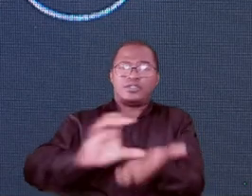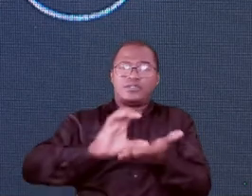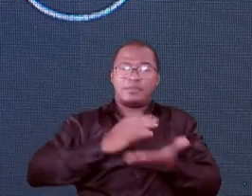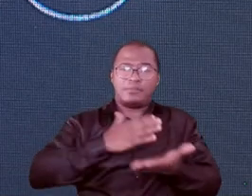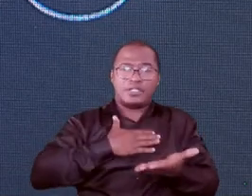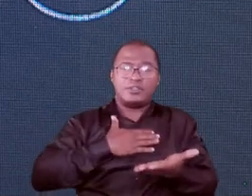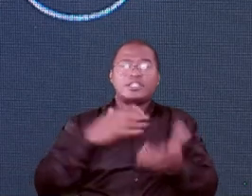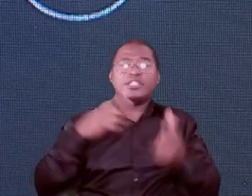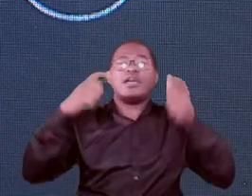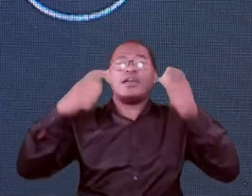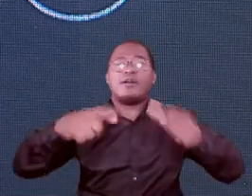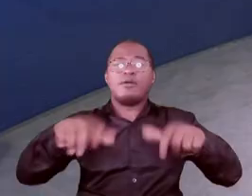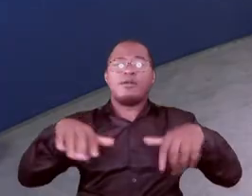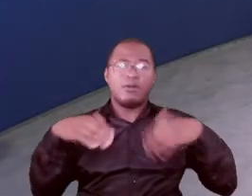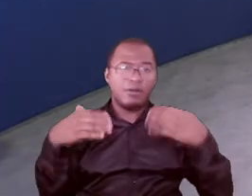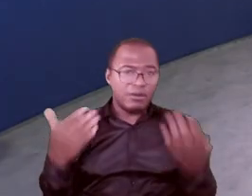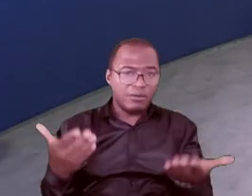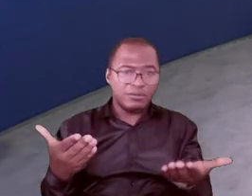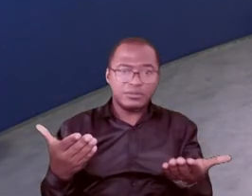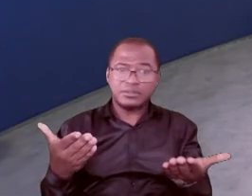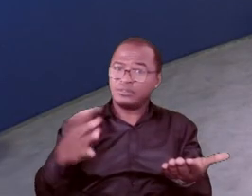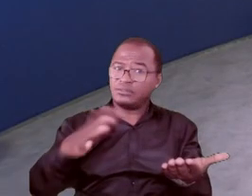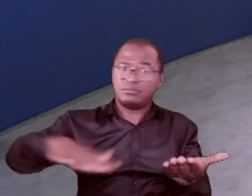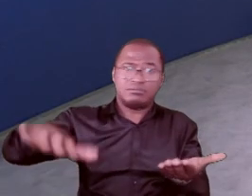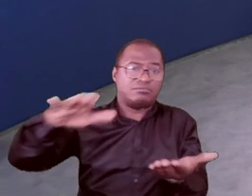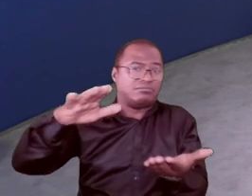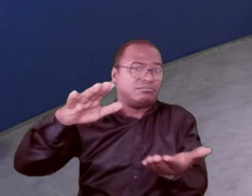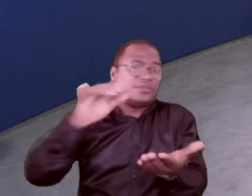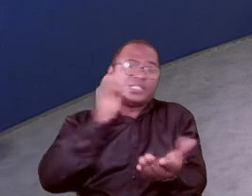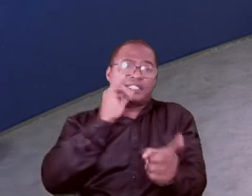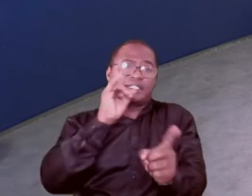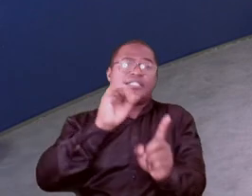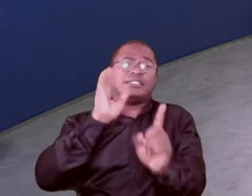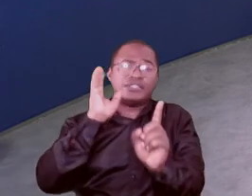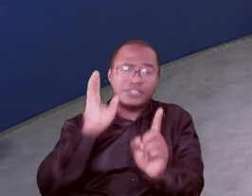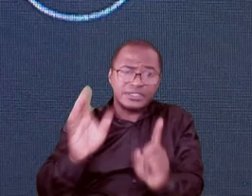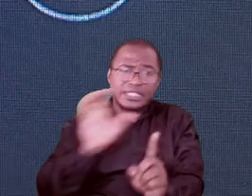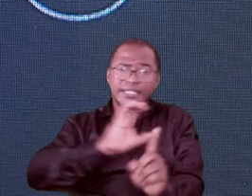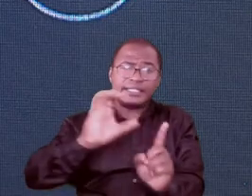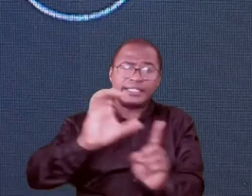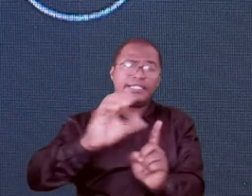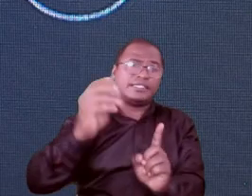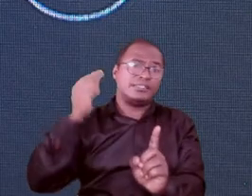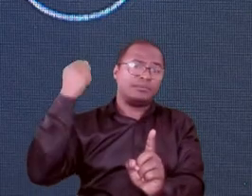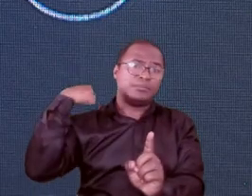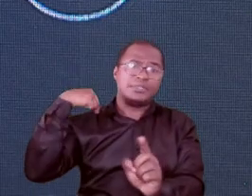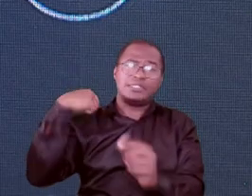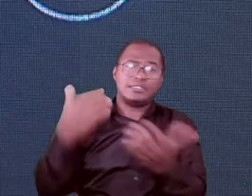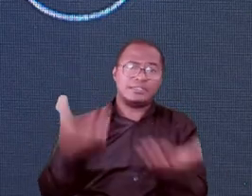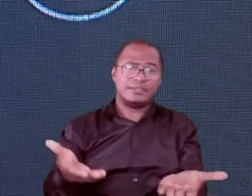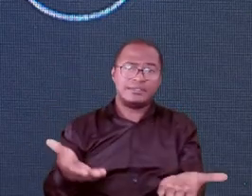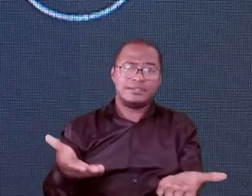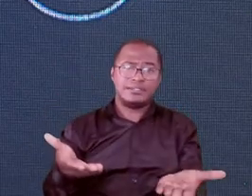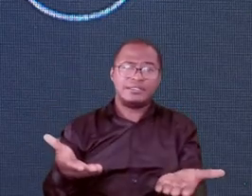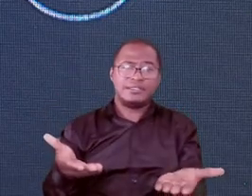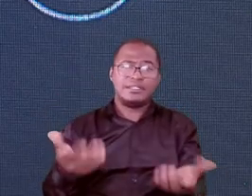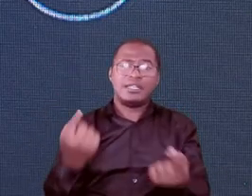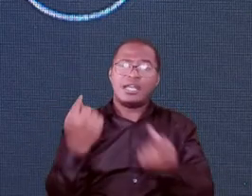número aqui para não compartilhar mas vamos pegar o número da Adri por exemplo 80% do volume da receita deles vem de clientes da base